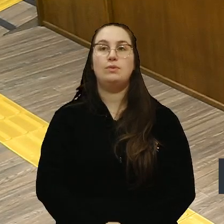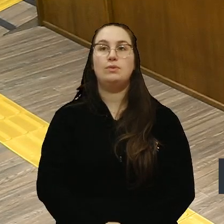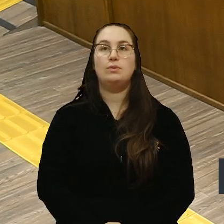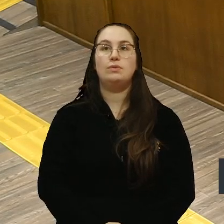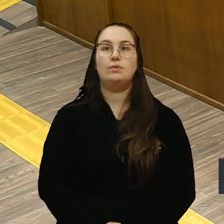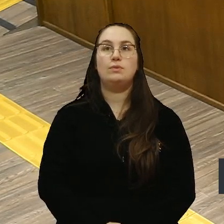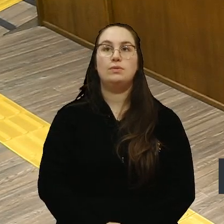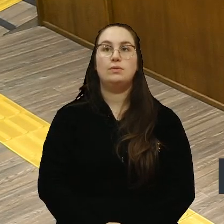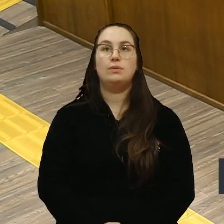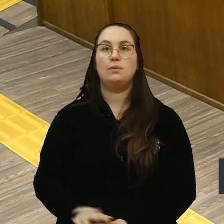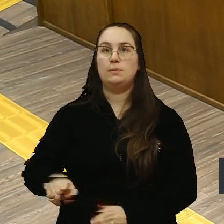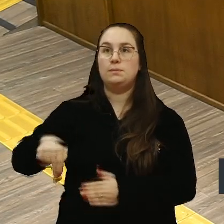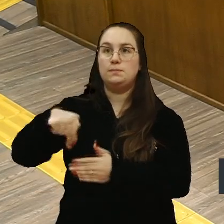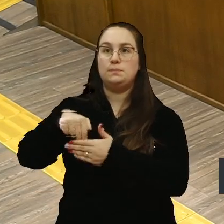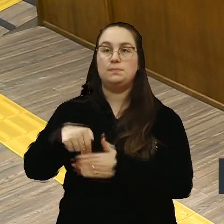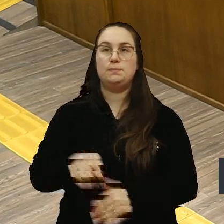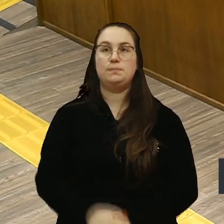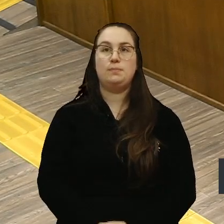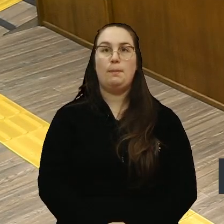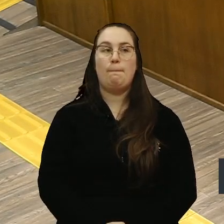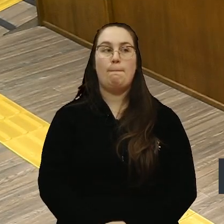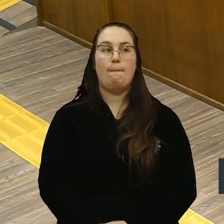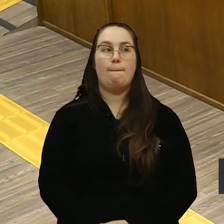ia falar, mas já...